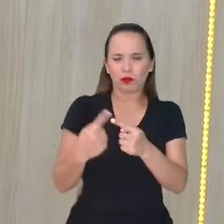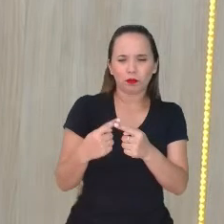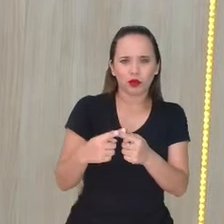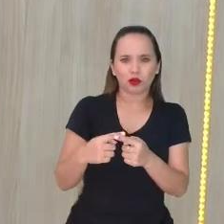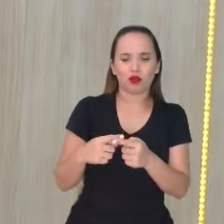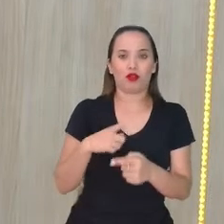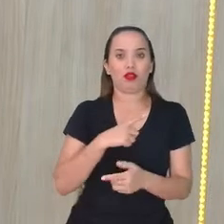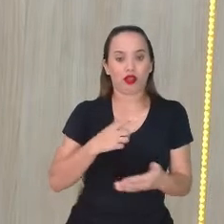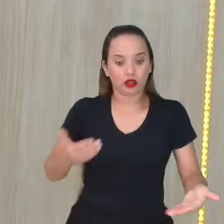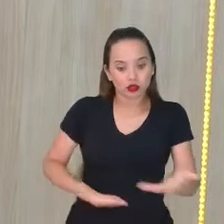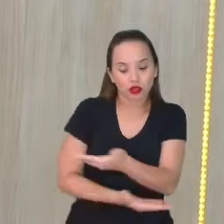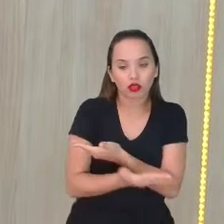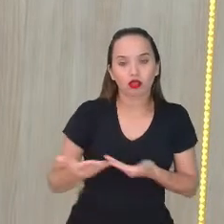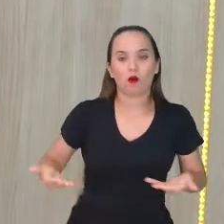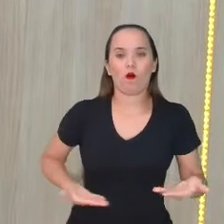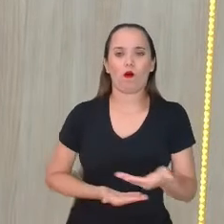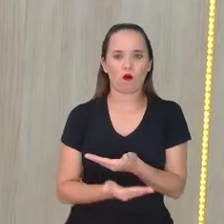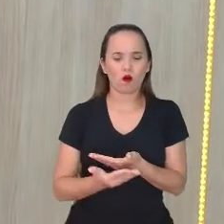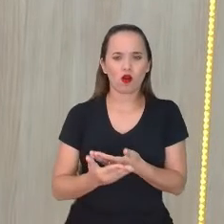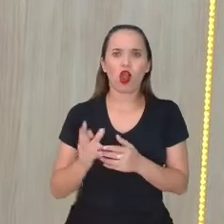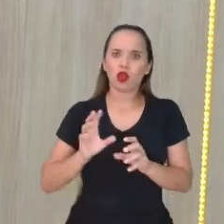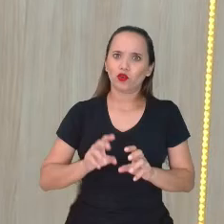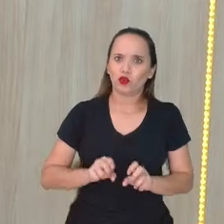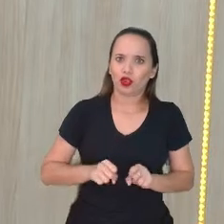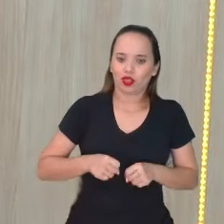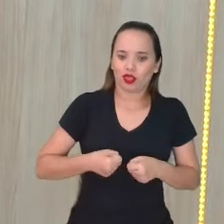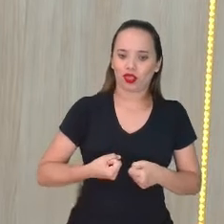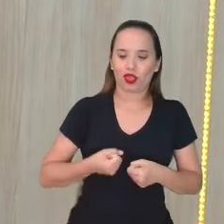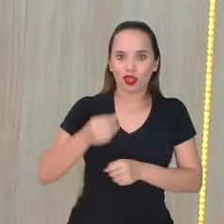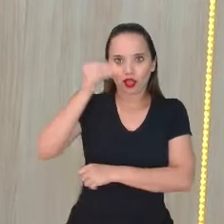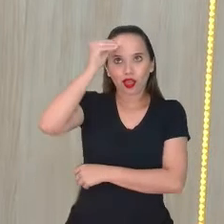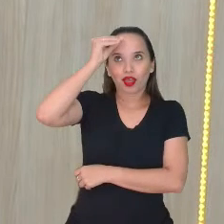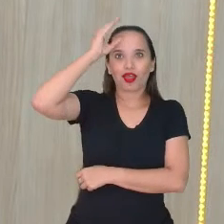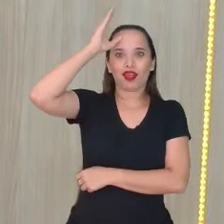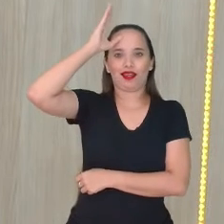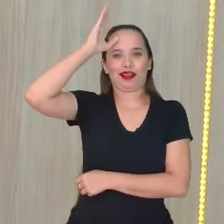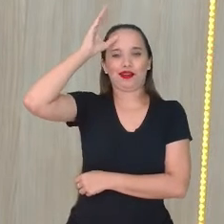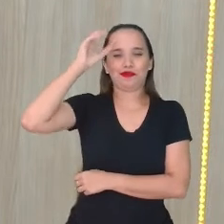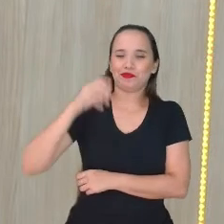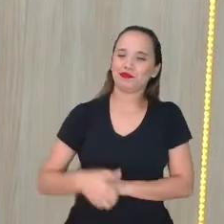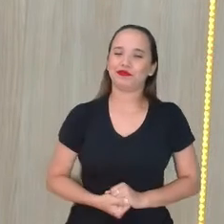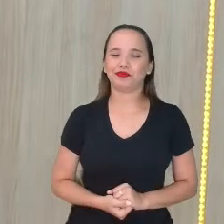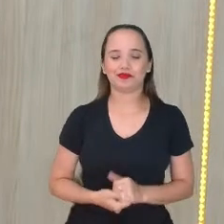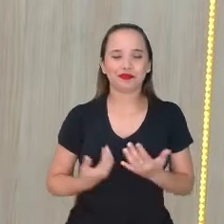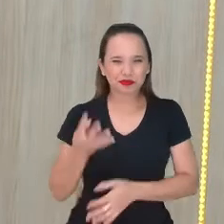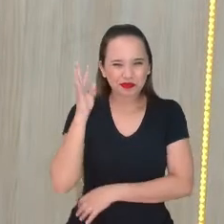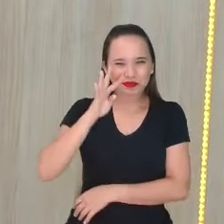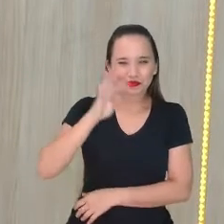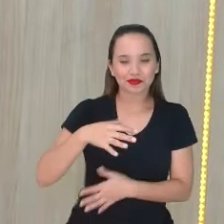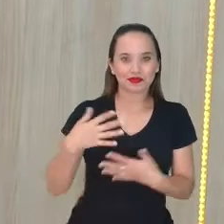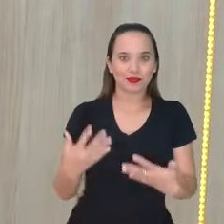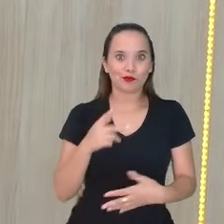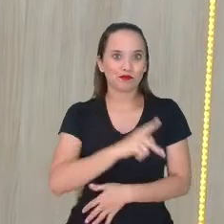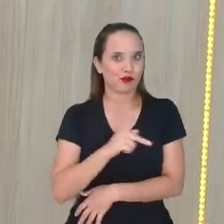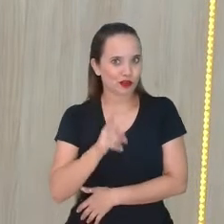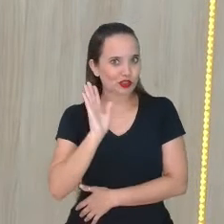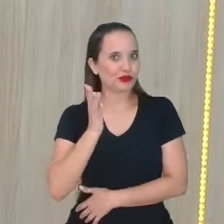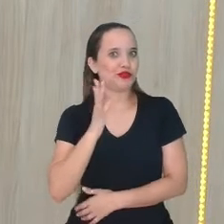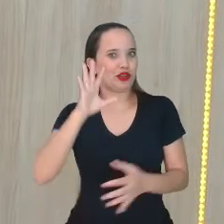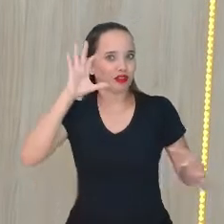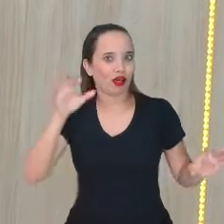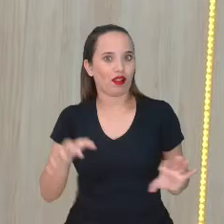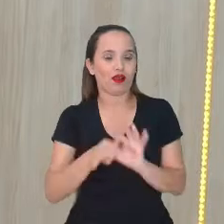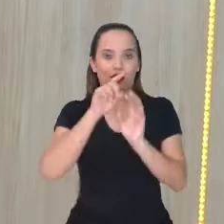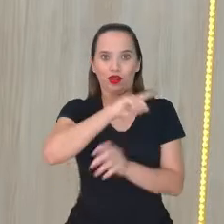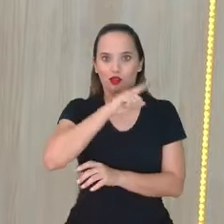nessa interação, a gente fortalece nosso aprendizado. Olha que legal, né? Então, o professor Gilson já está ligado ali no